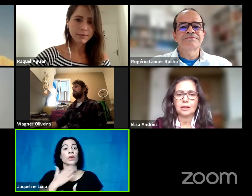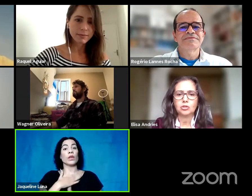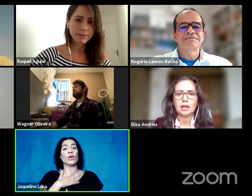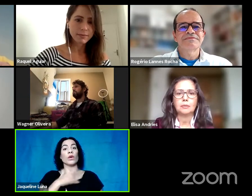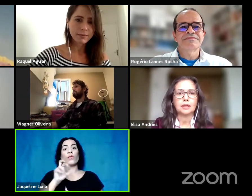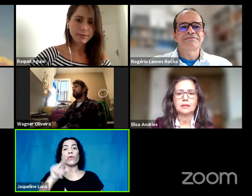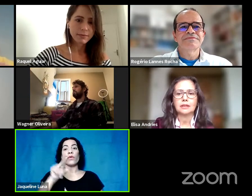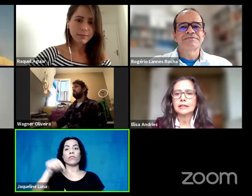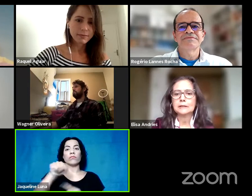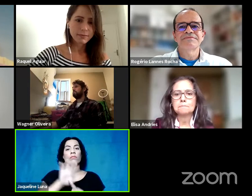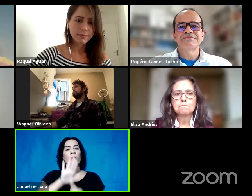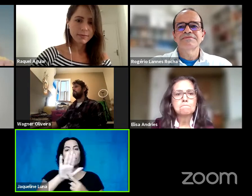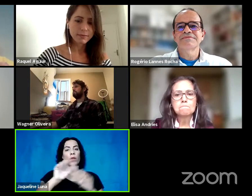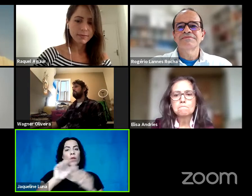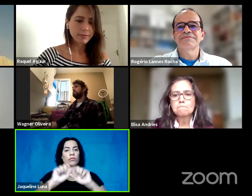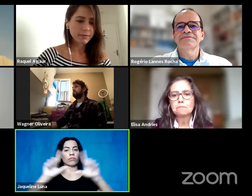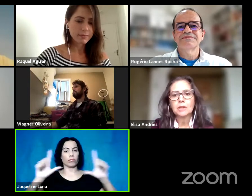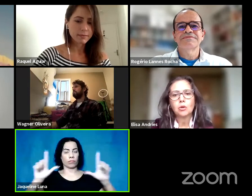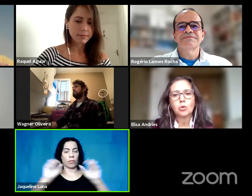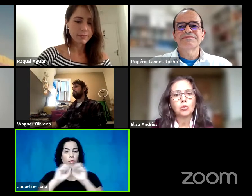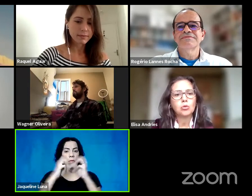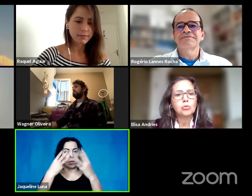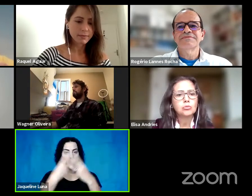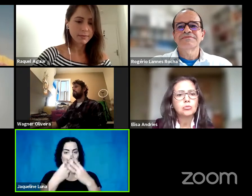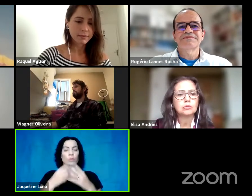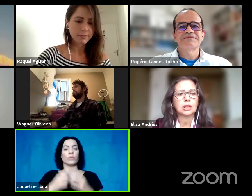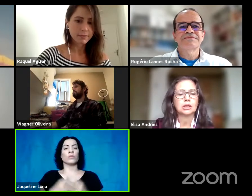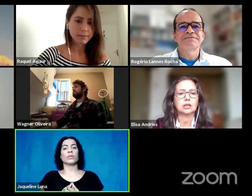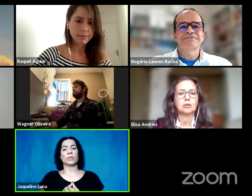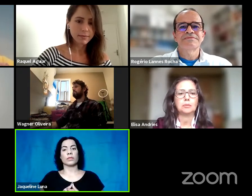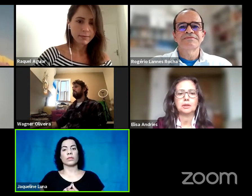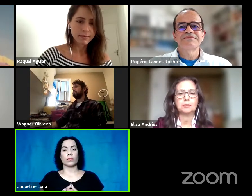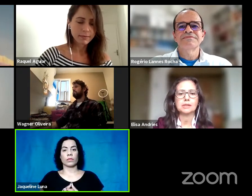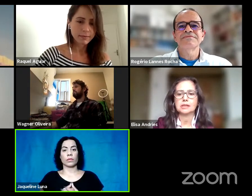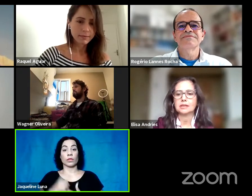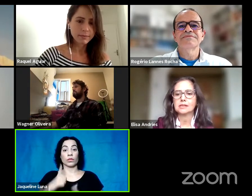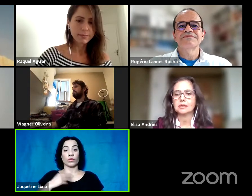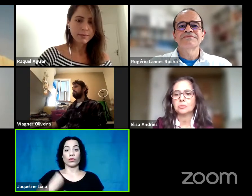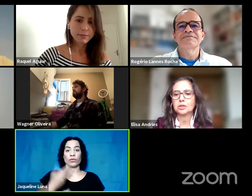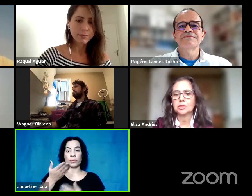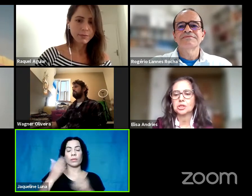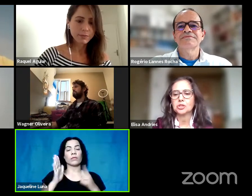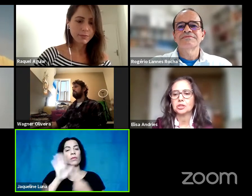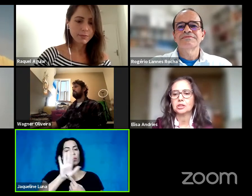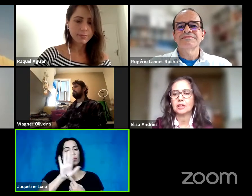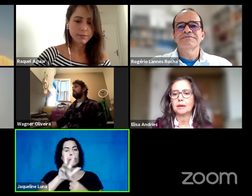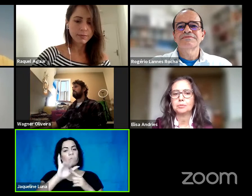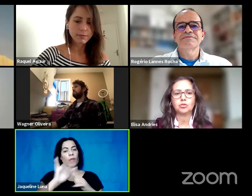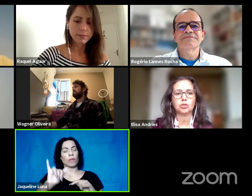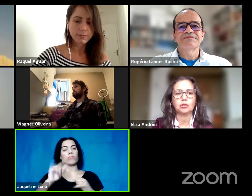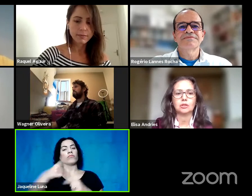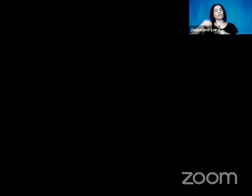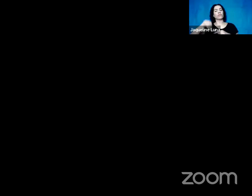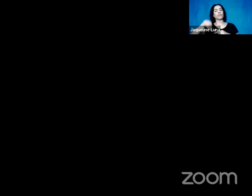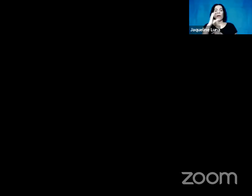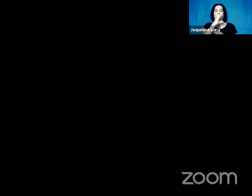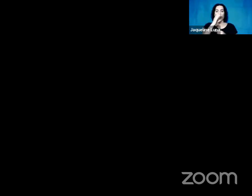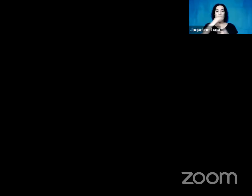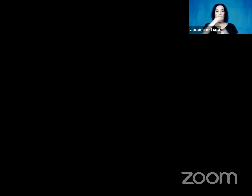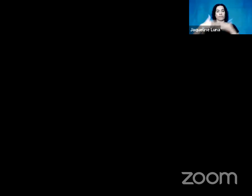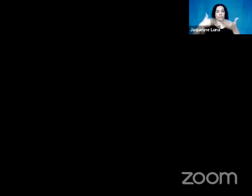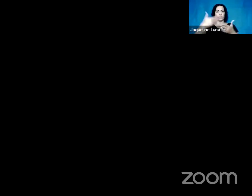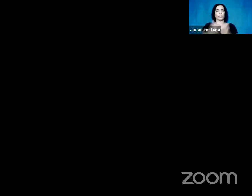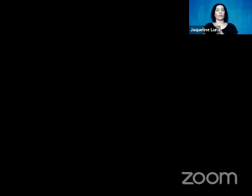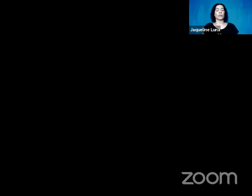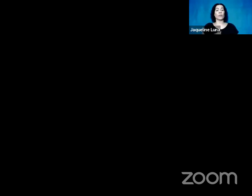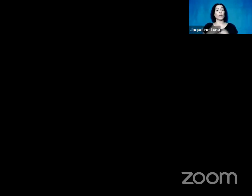aqui compartilhar a minha tela com... Está aqui, com a minha apresentação, para a gente ir rapidinho, né? Porque